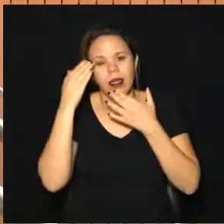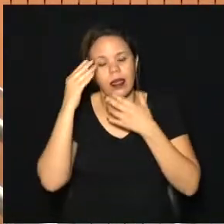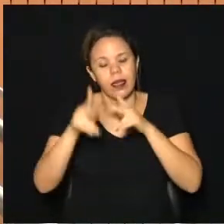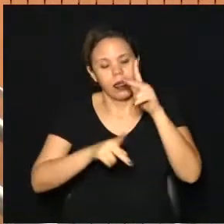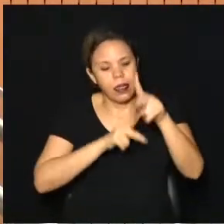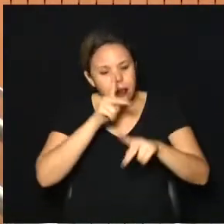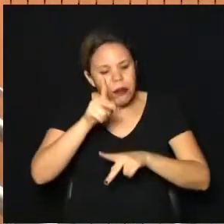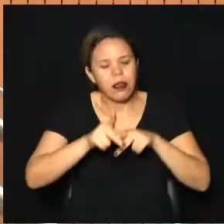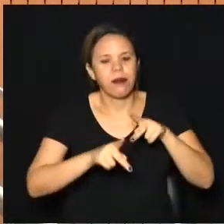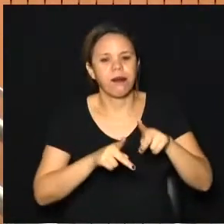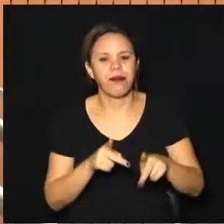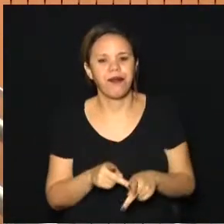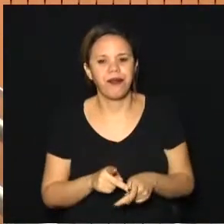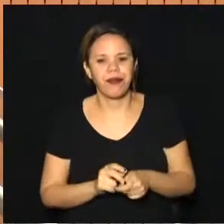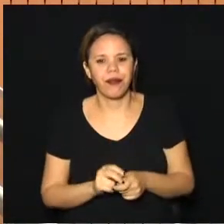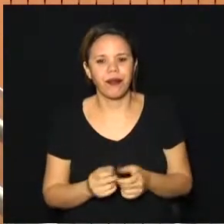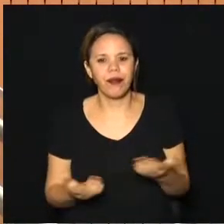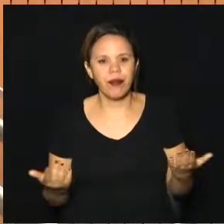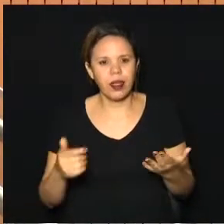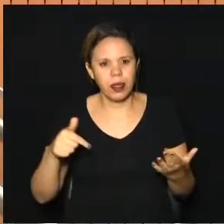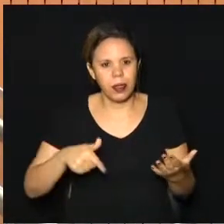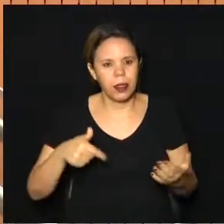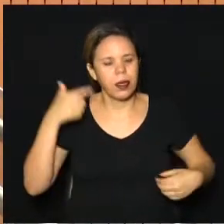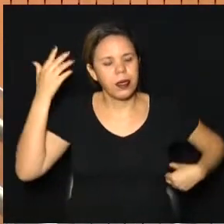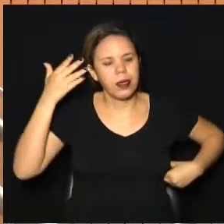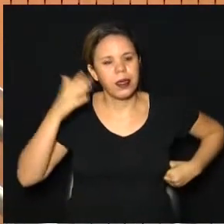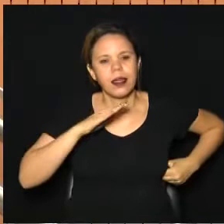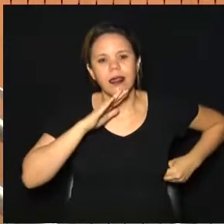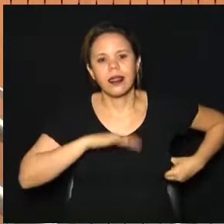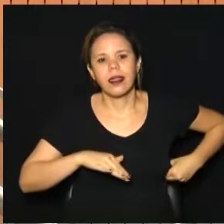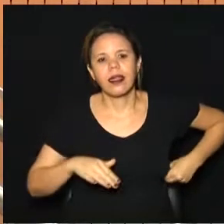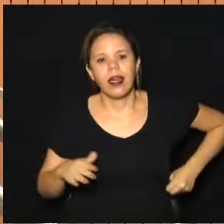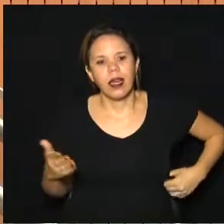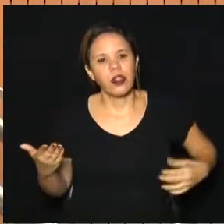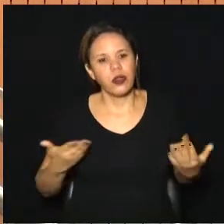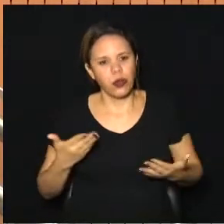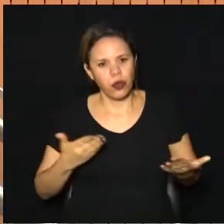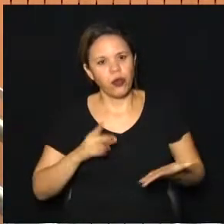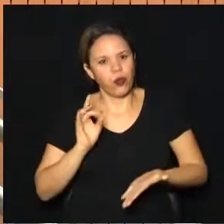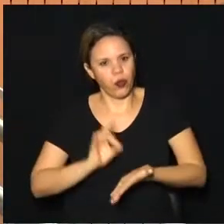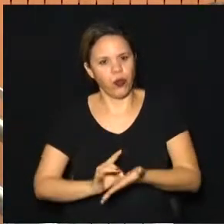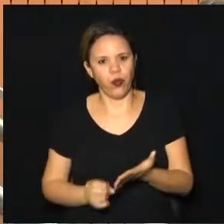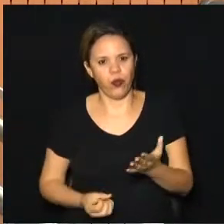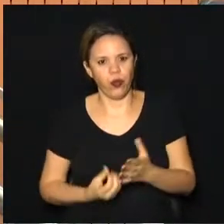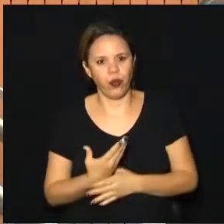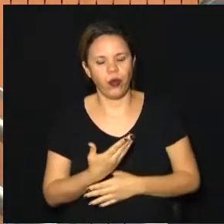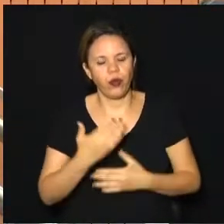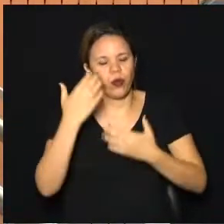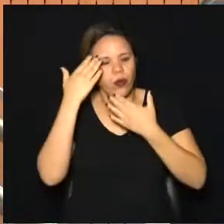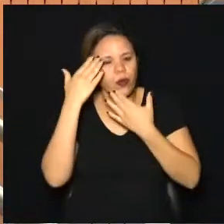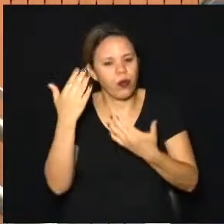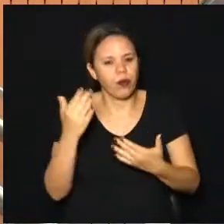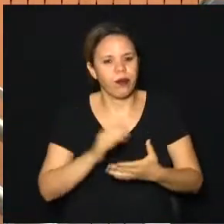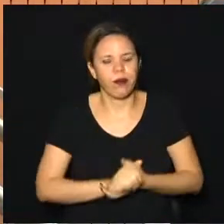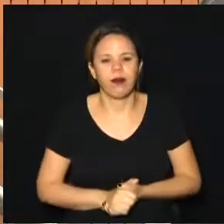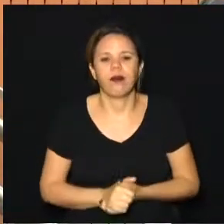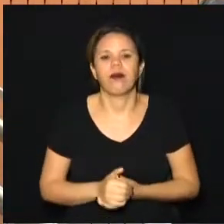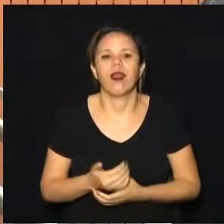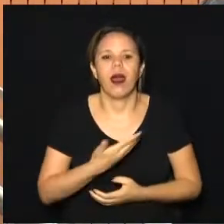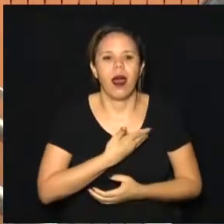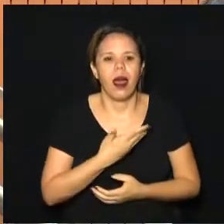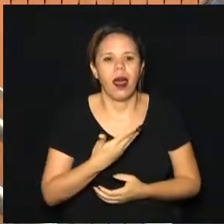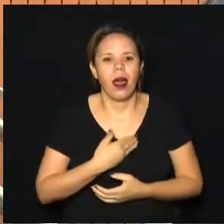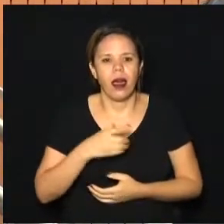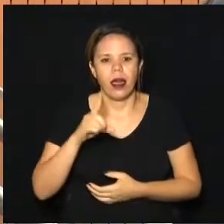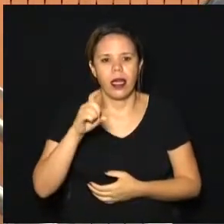pessoas que tornaram esse evento, essa tarde de hoje, uma realidade. Queria agradecer primeiro aos amigos